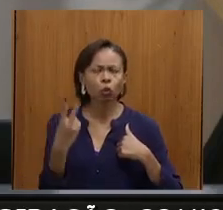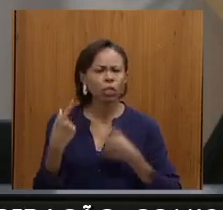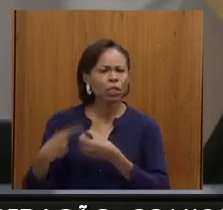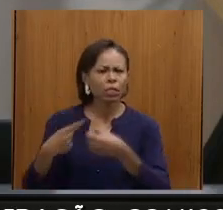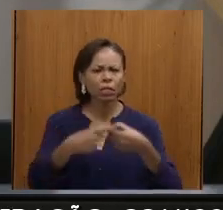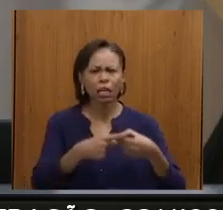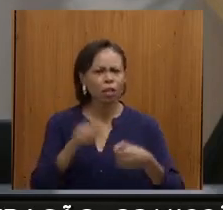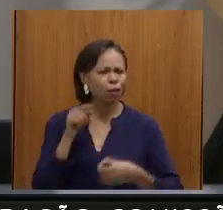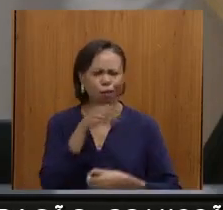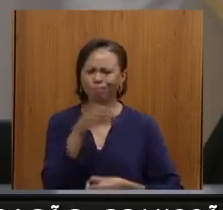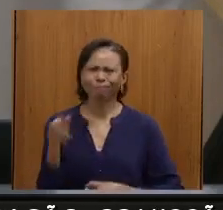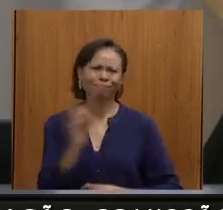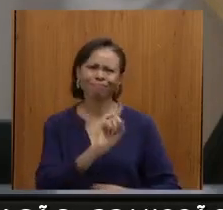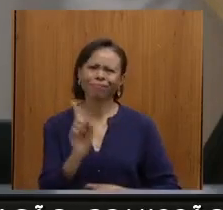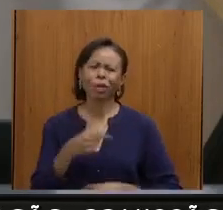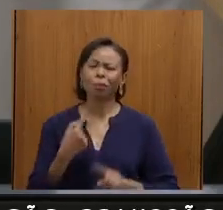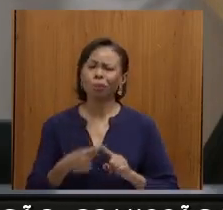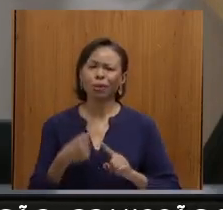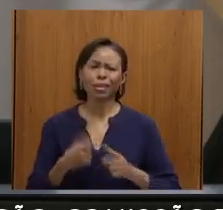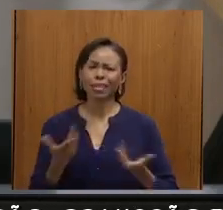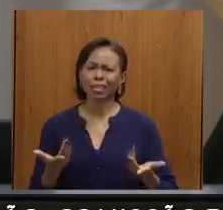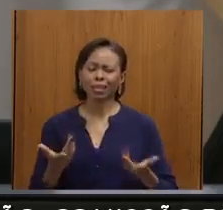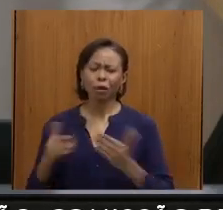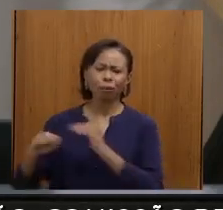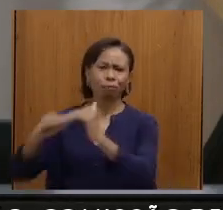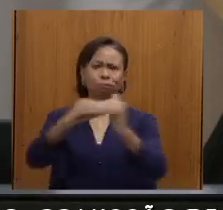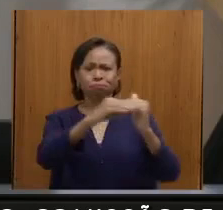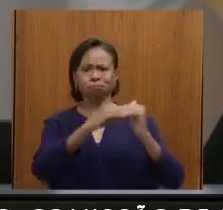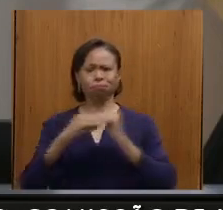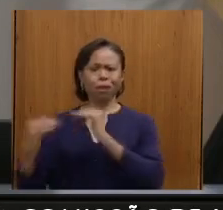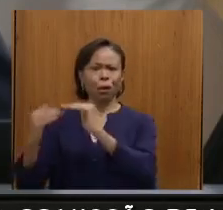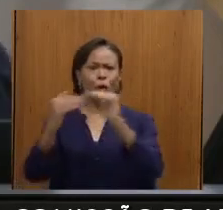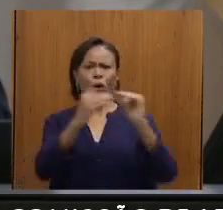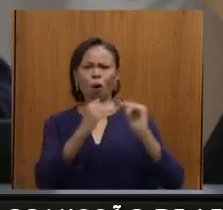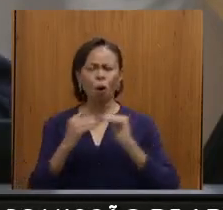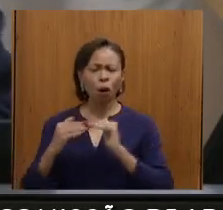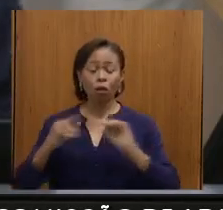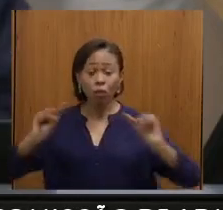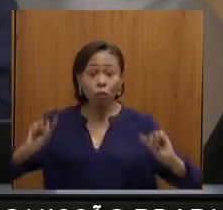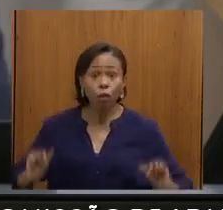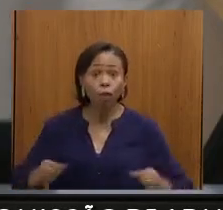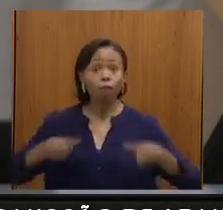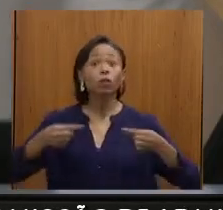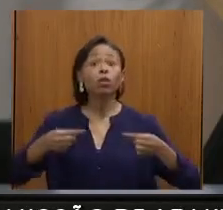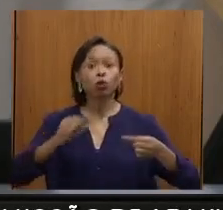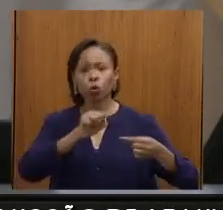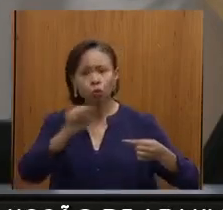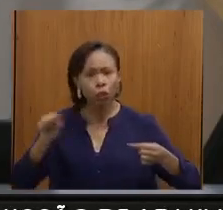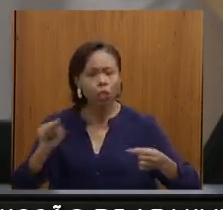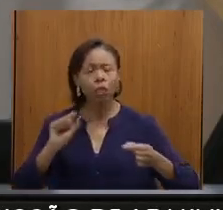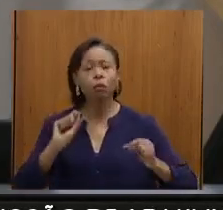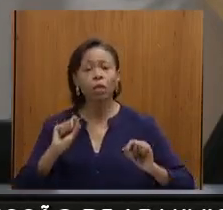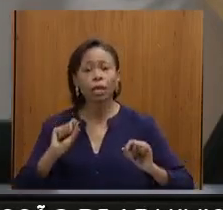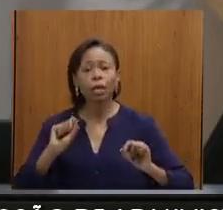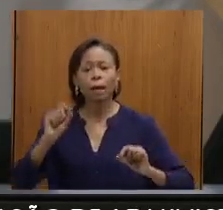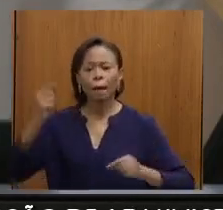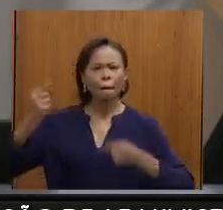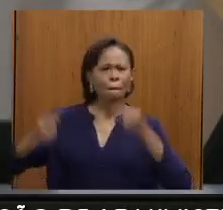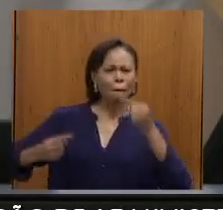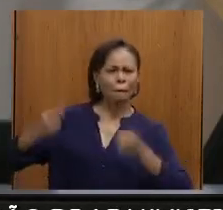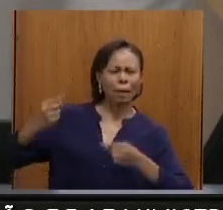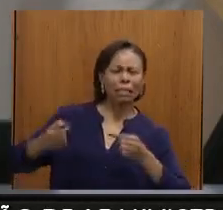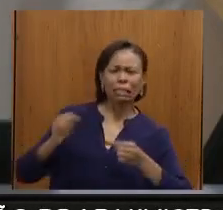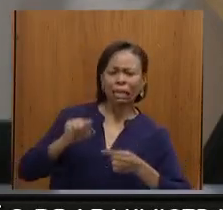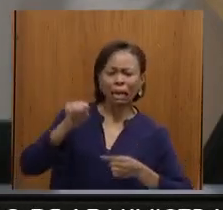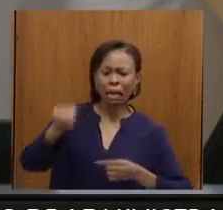Há um consenso em torno daquilo, um consenso, desafio qualquer um. Há polêmica, se um foi